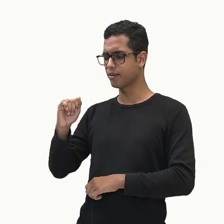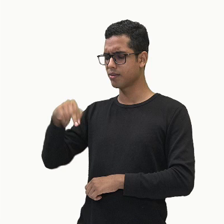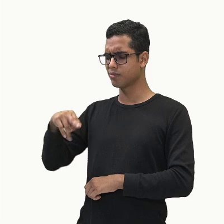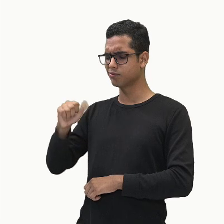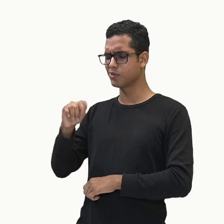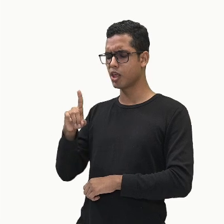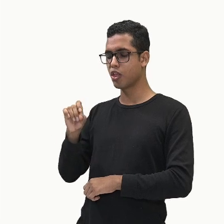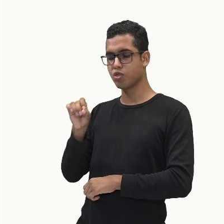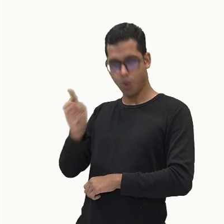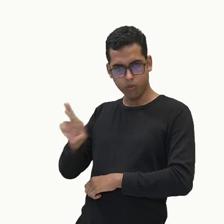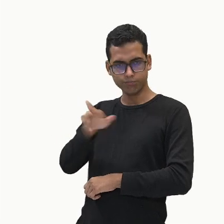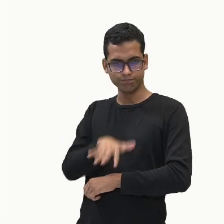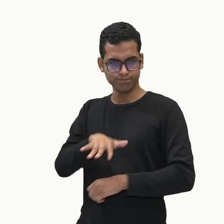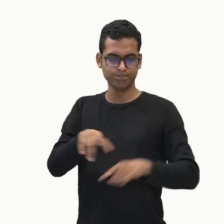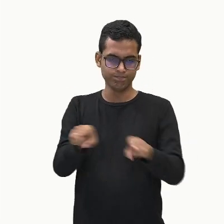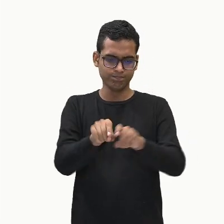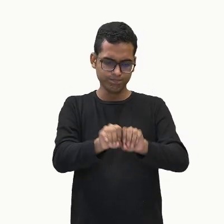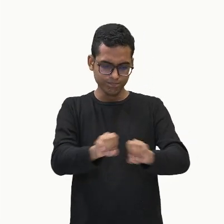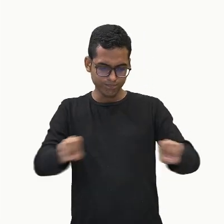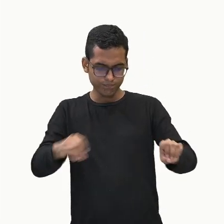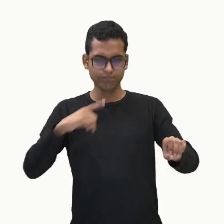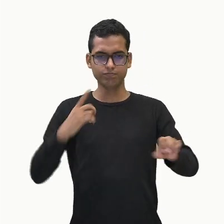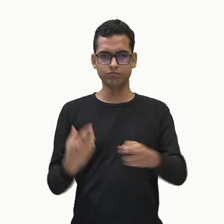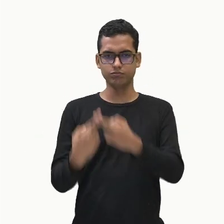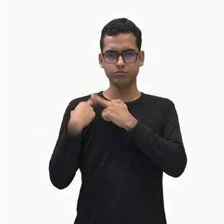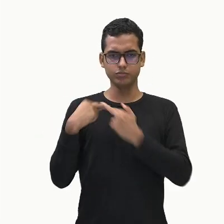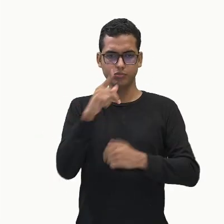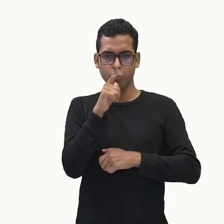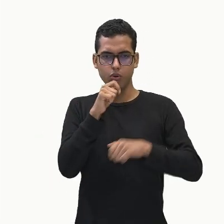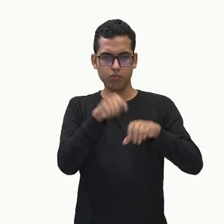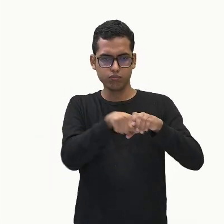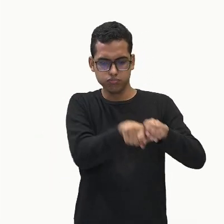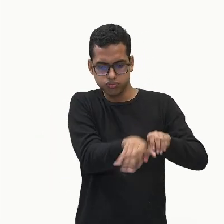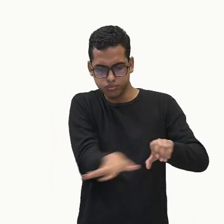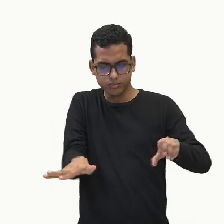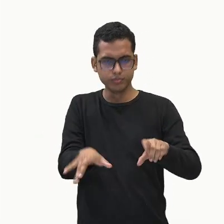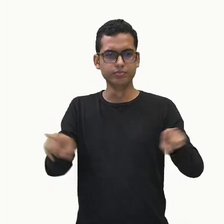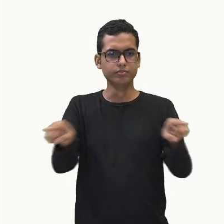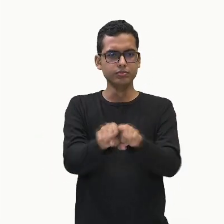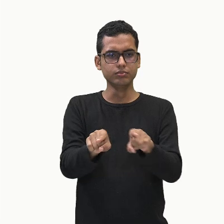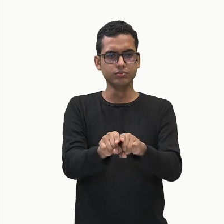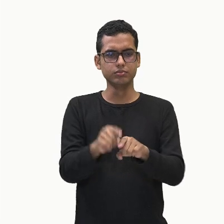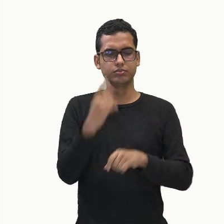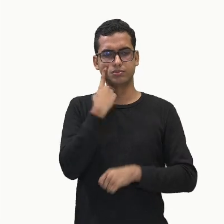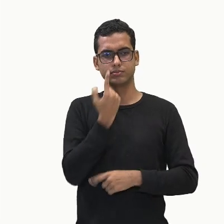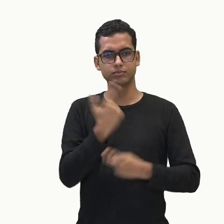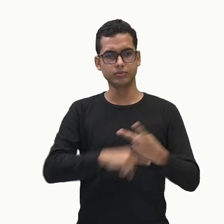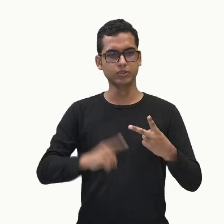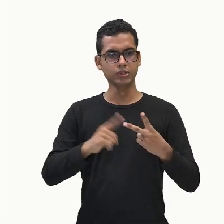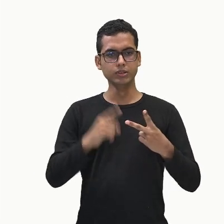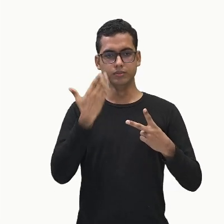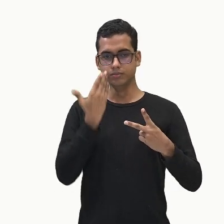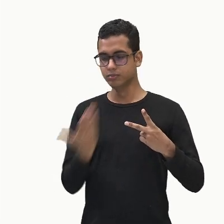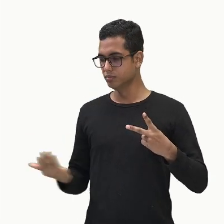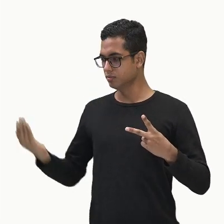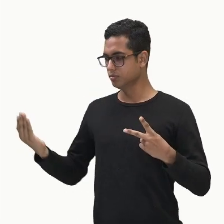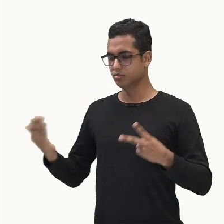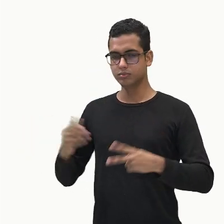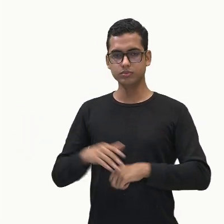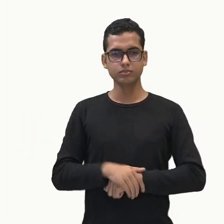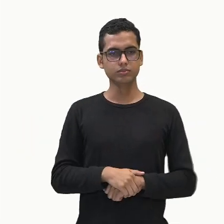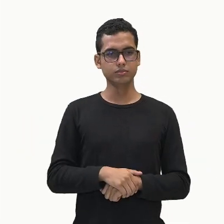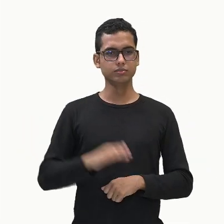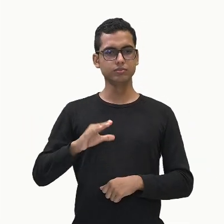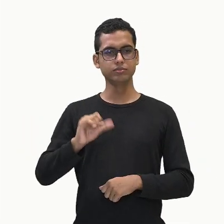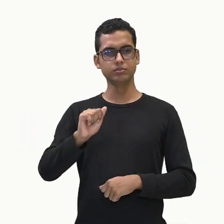da água potável da casa. El carpinteiro é a pessoa que trabalha com madeira, fazendo